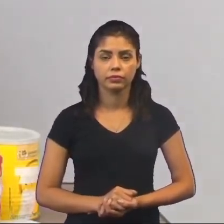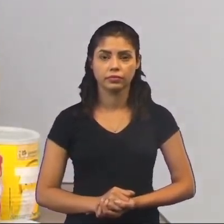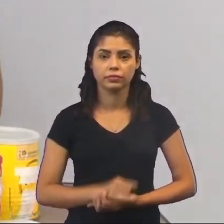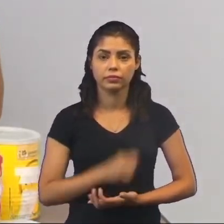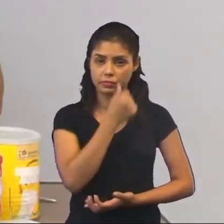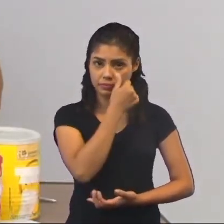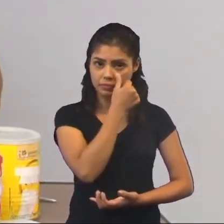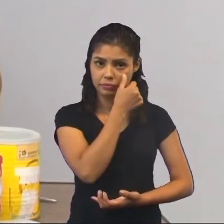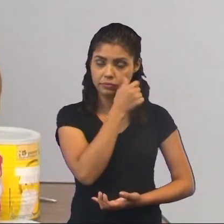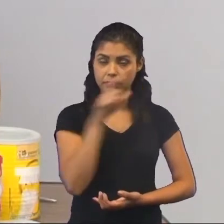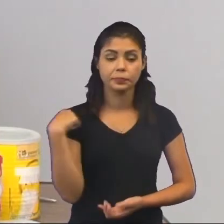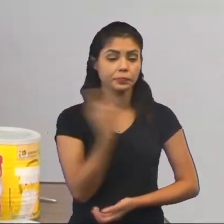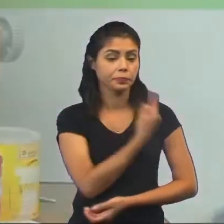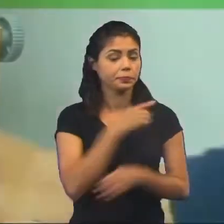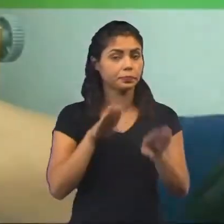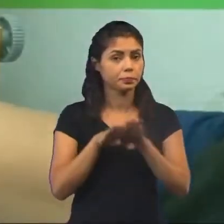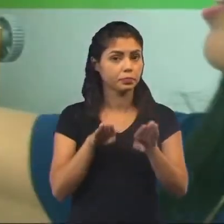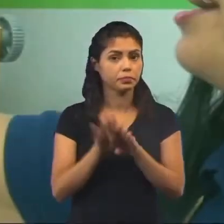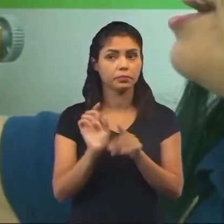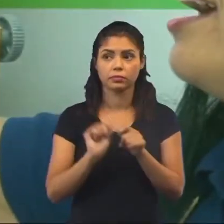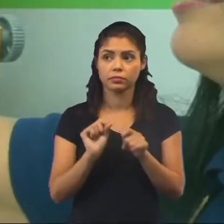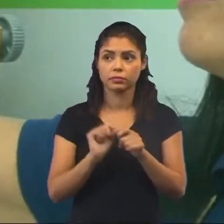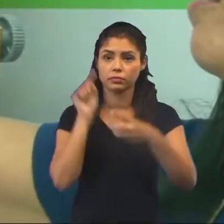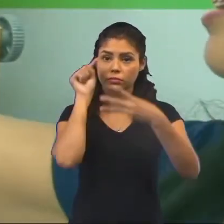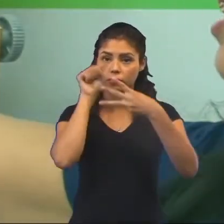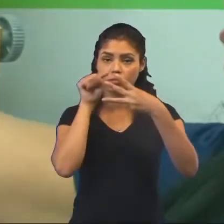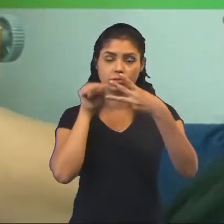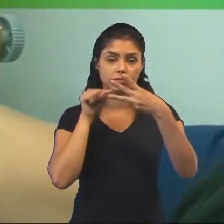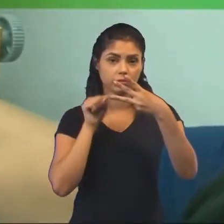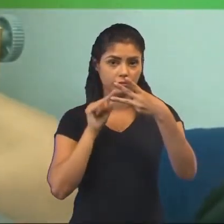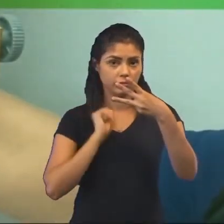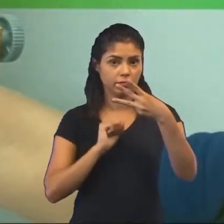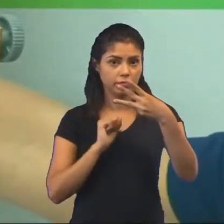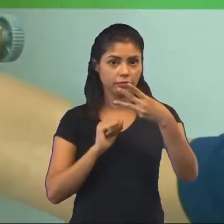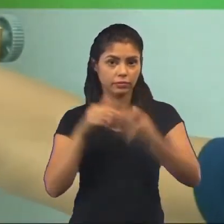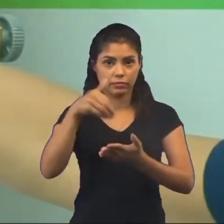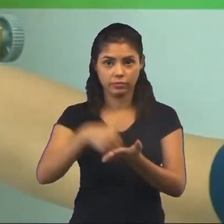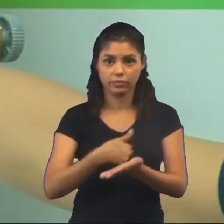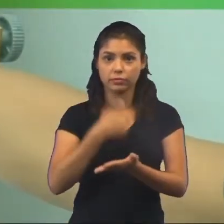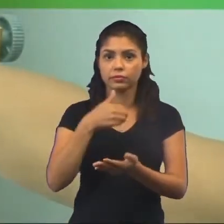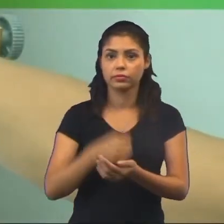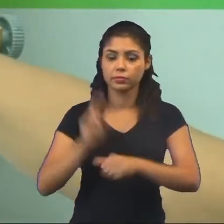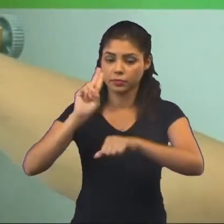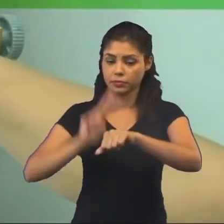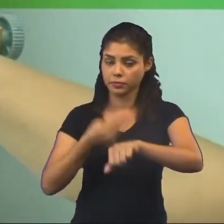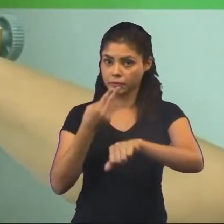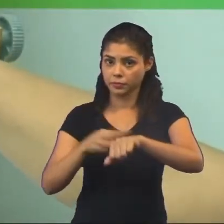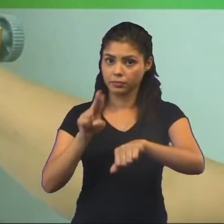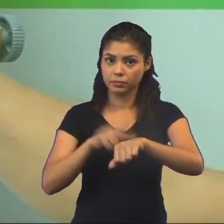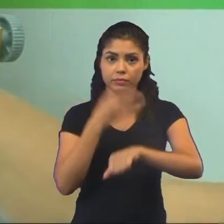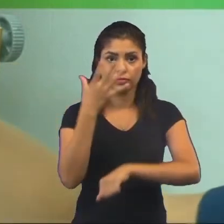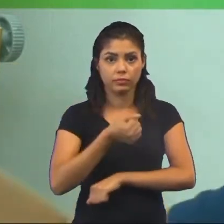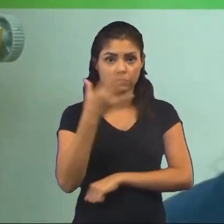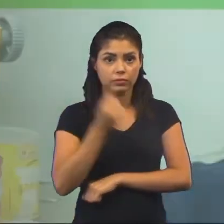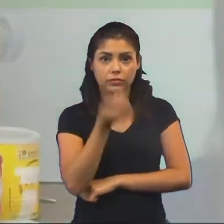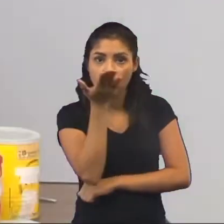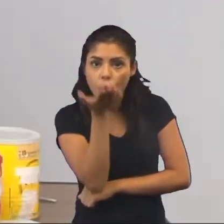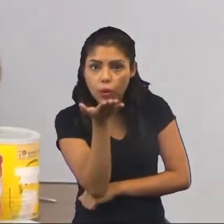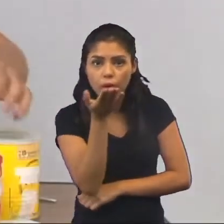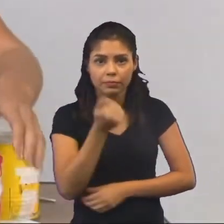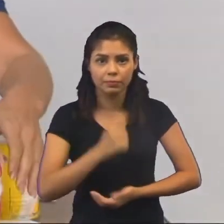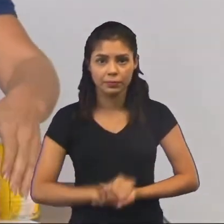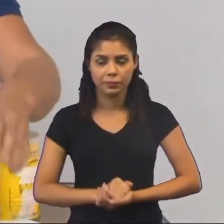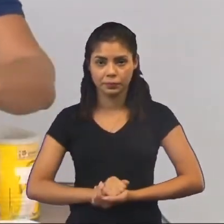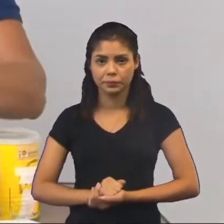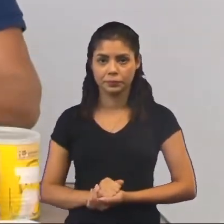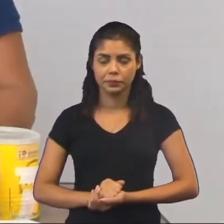E nós também vamos precisar de 3 colheres de sopa de achocolatado em pó. Isso